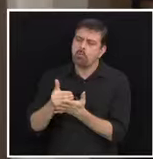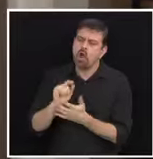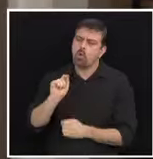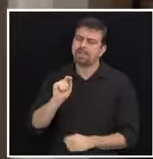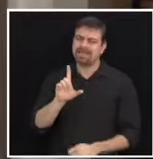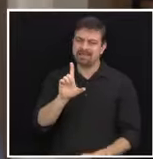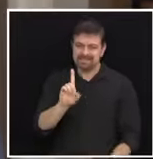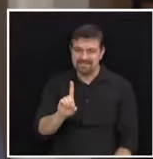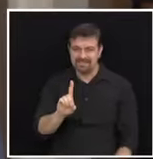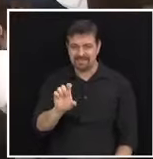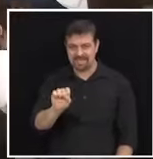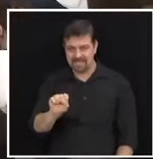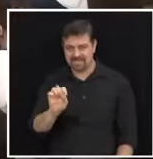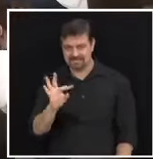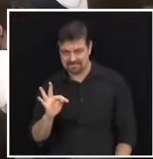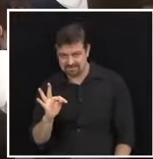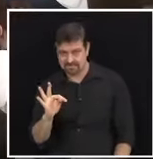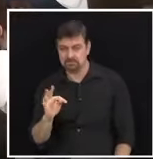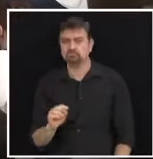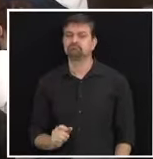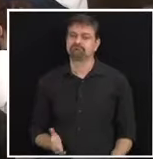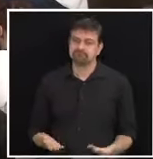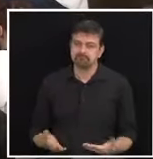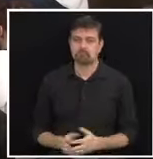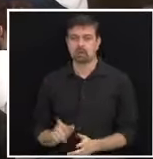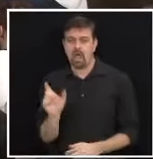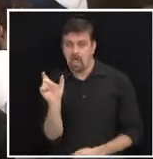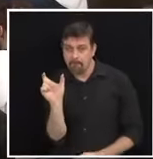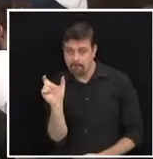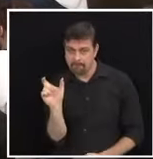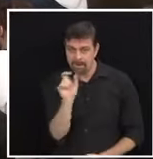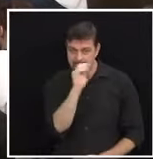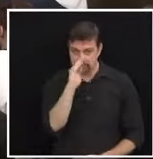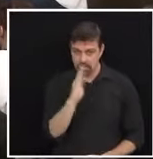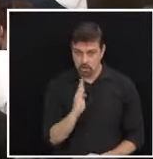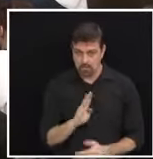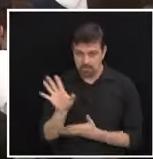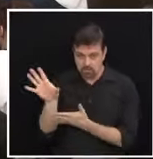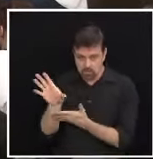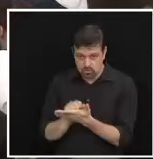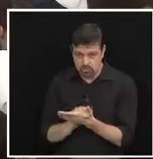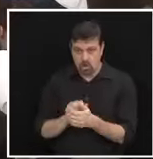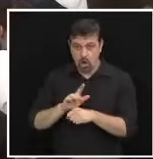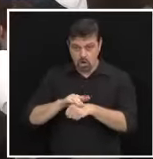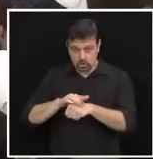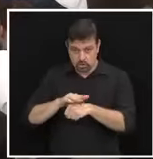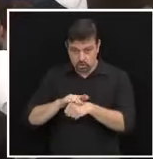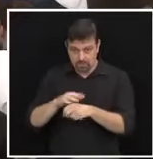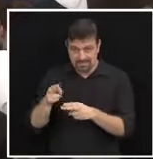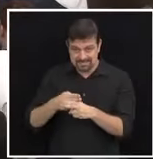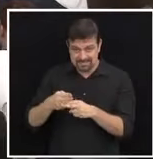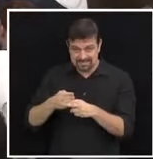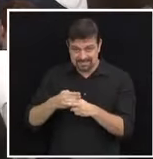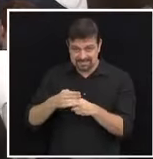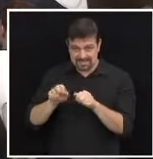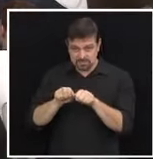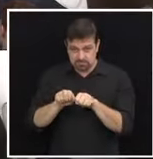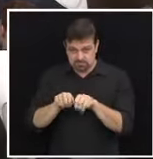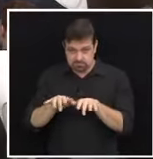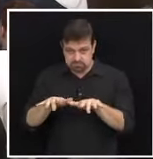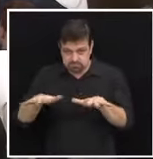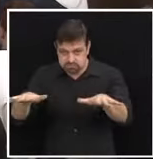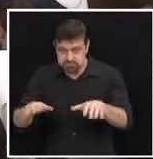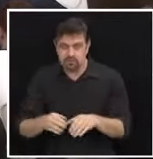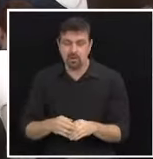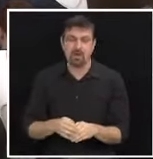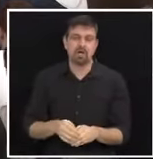é DST? É uma sigla que nós usamos no Brasil, se chama Doenças Sexualmente Transmissíveis. Há muitos